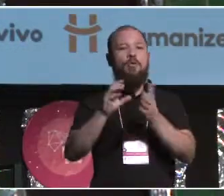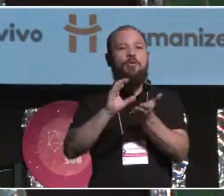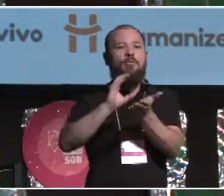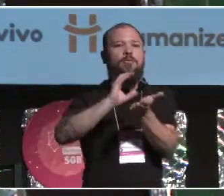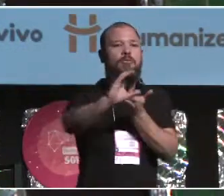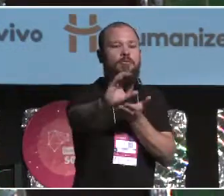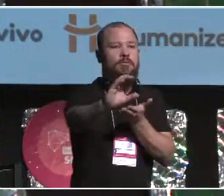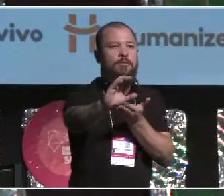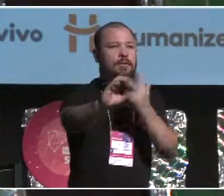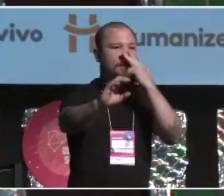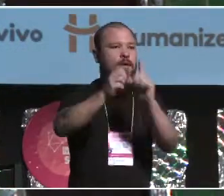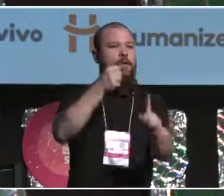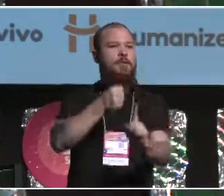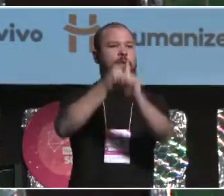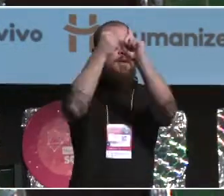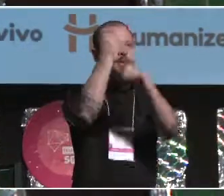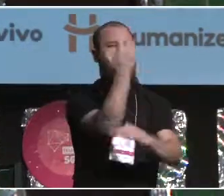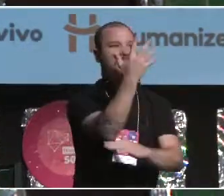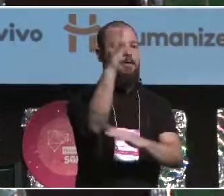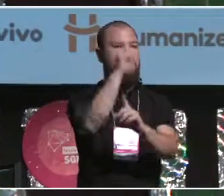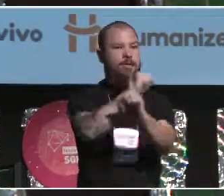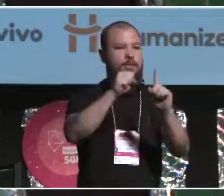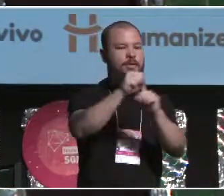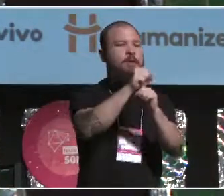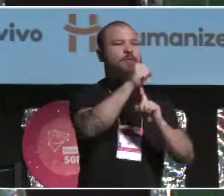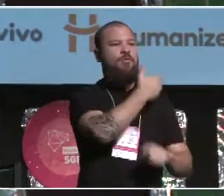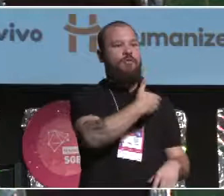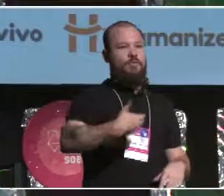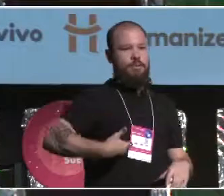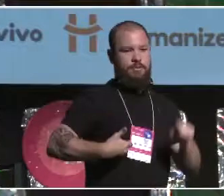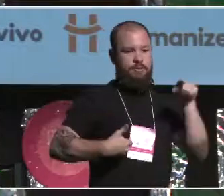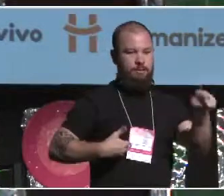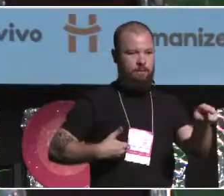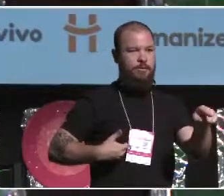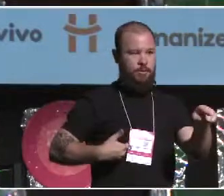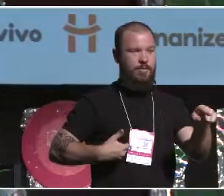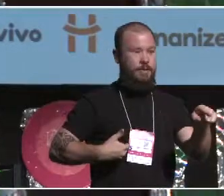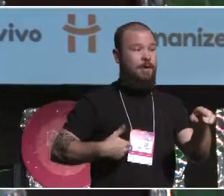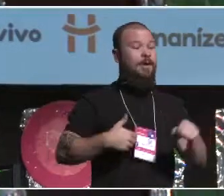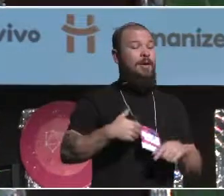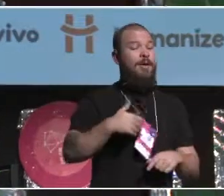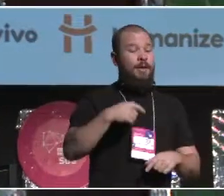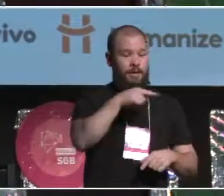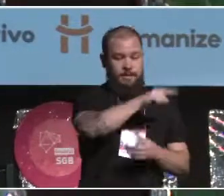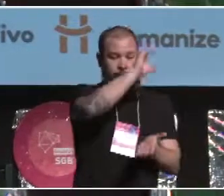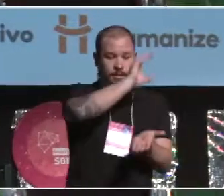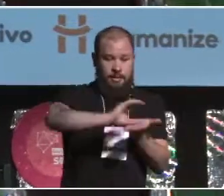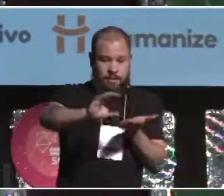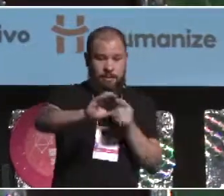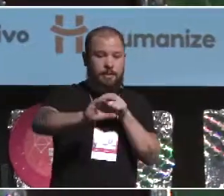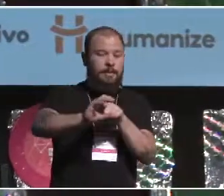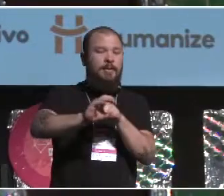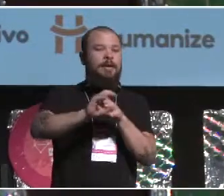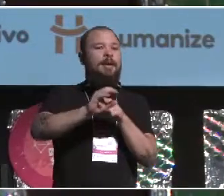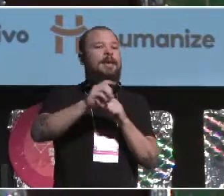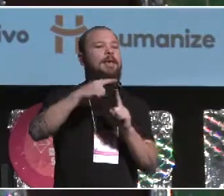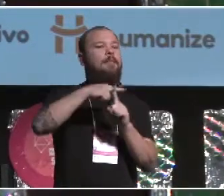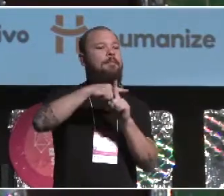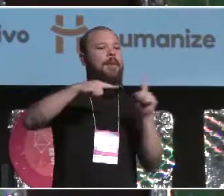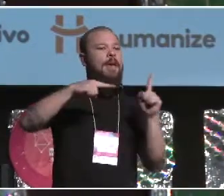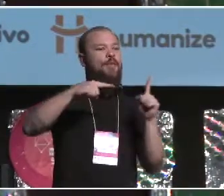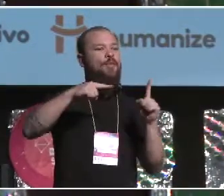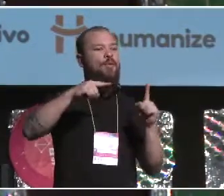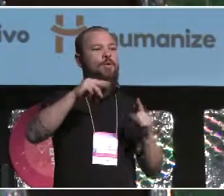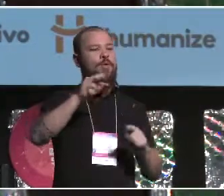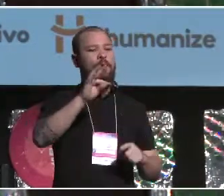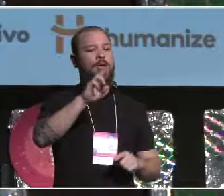investimentos com impacto ambiental, social e de governança. O investimento de impacto representa meio trilhão disso no